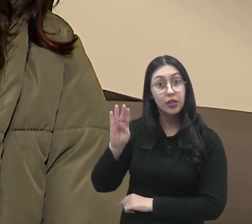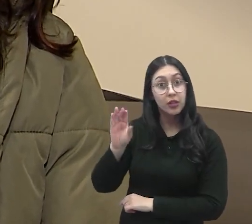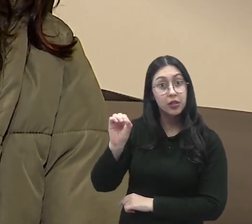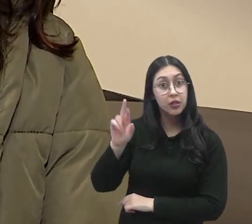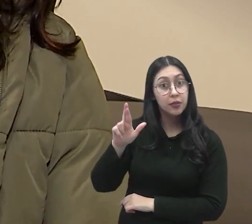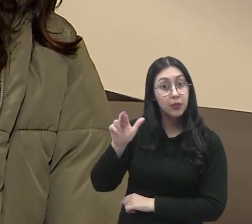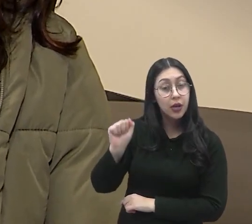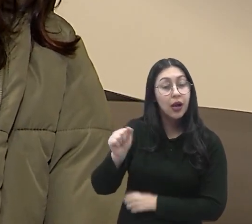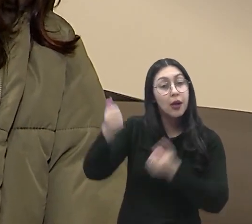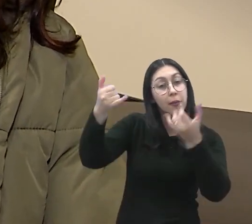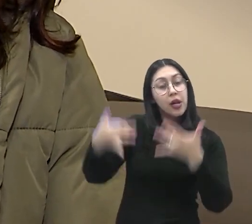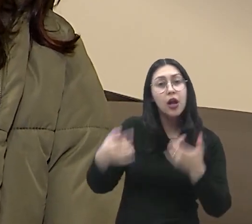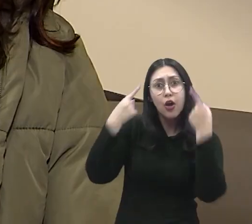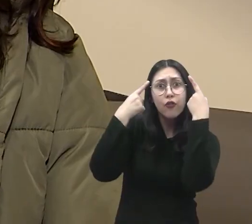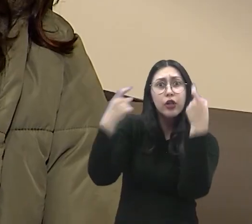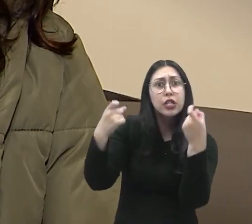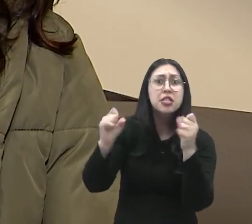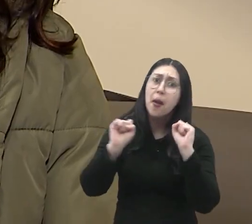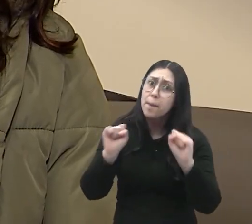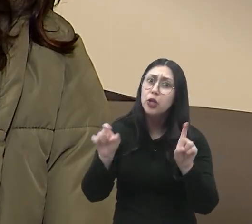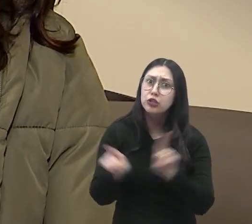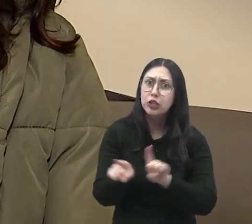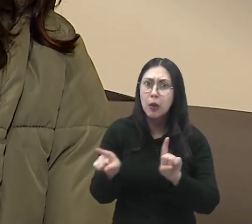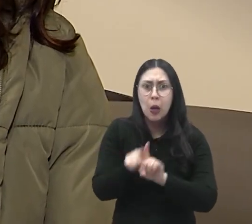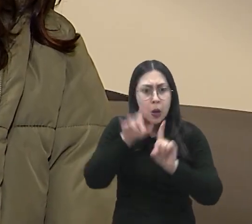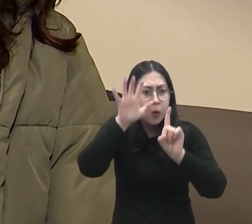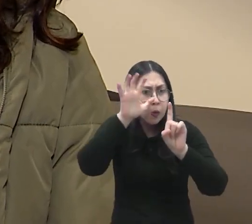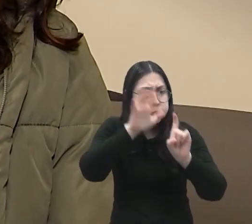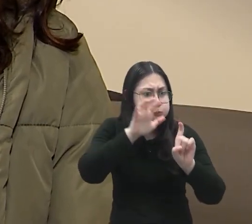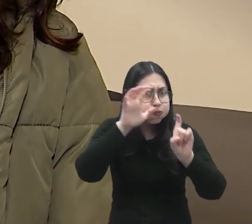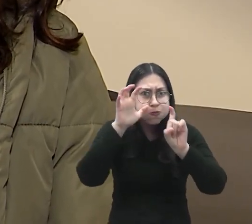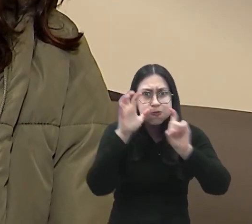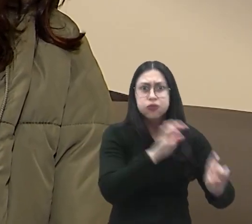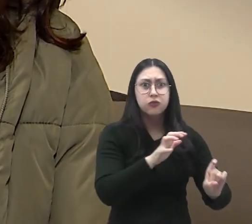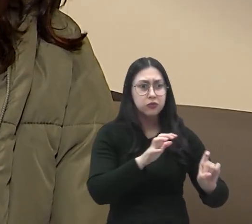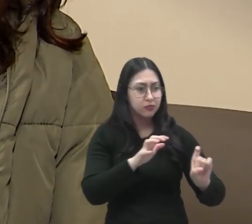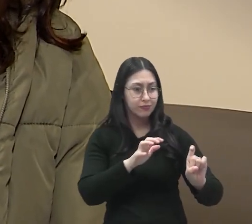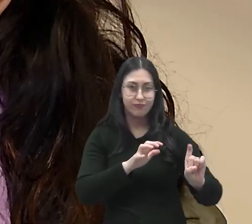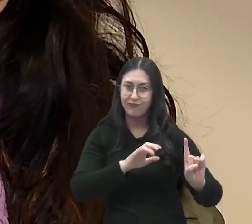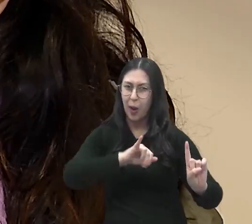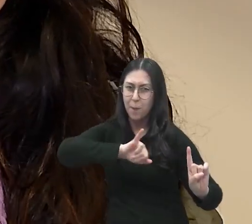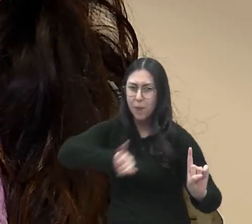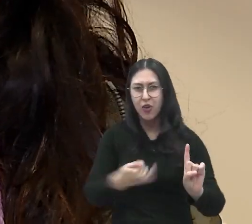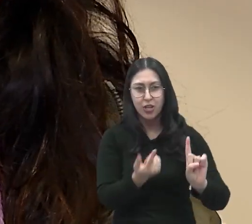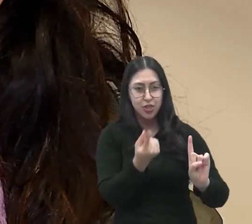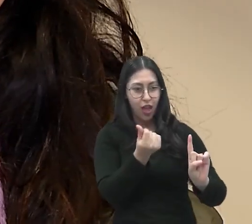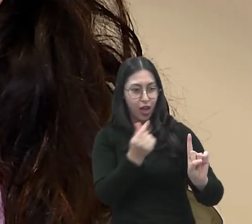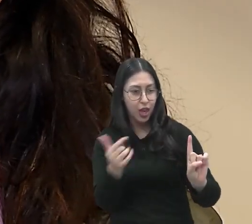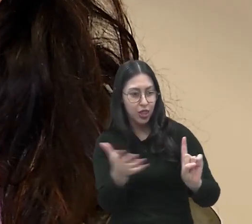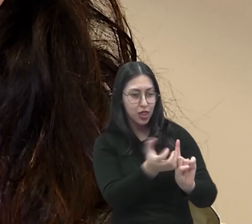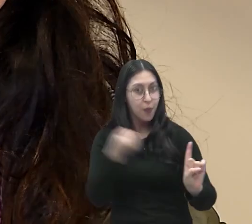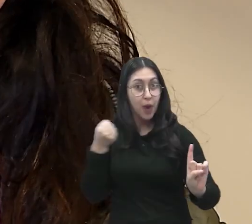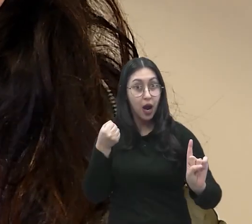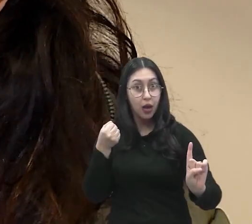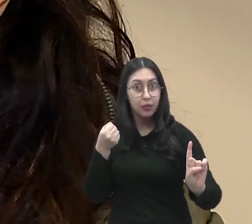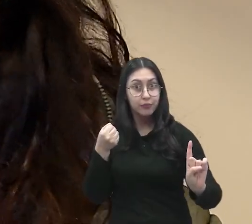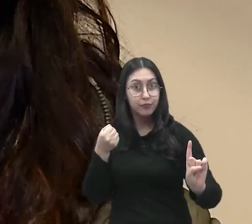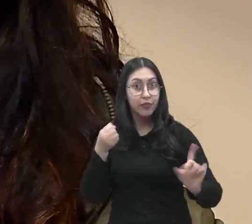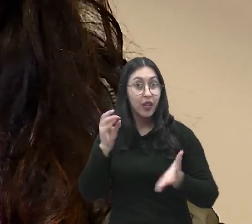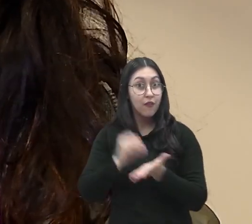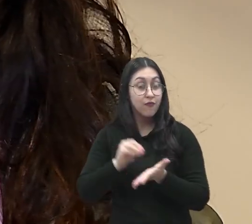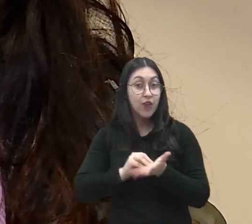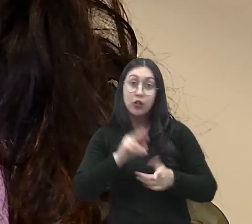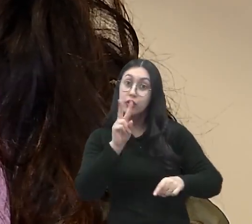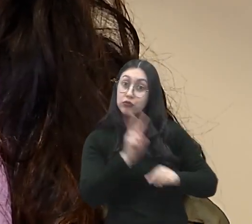que a violência também vem em forma de pressão psicológica, golpes financeiros,